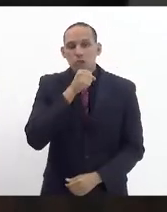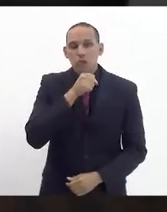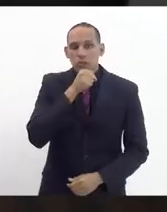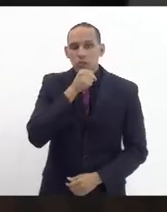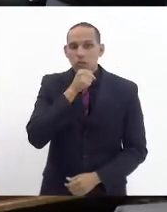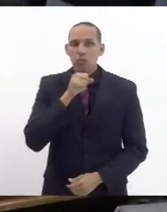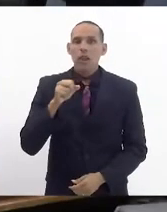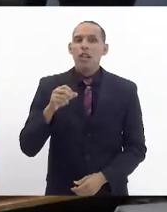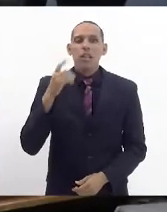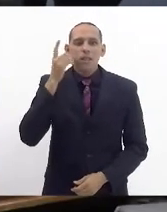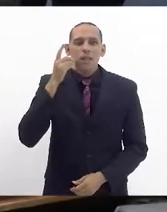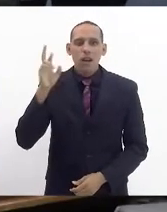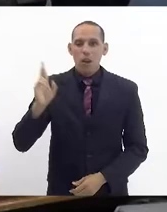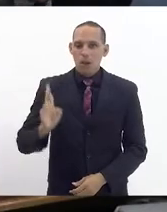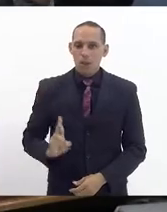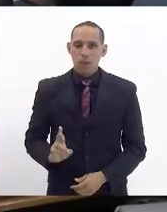Félix.